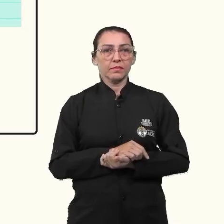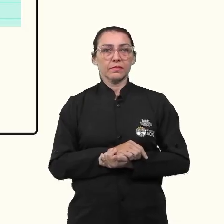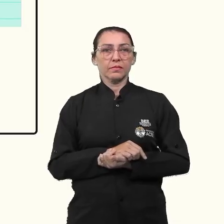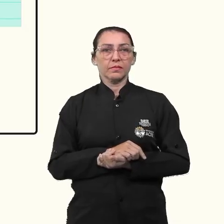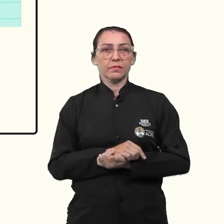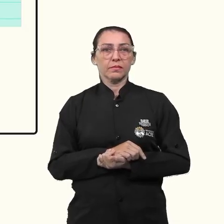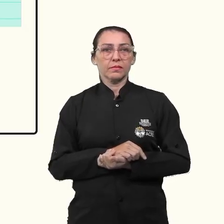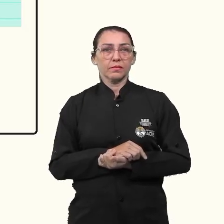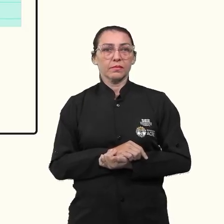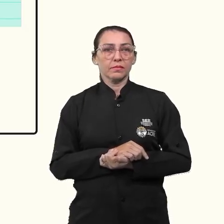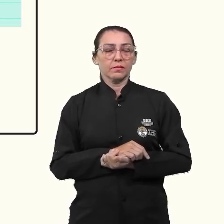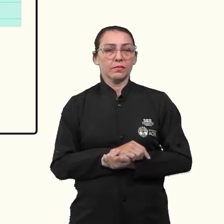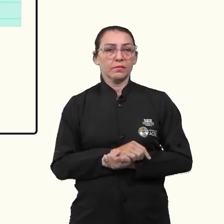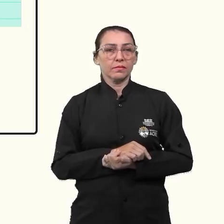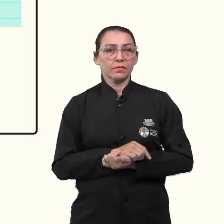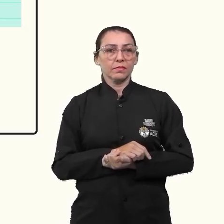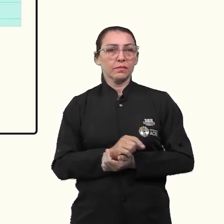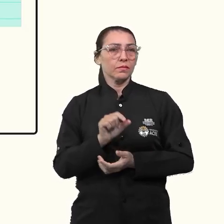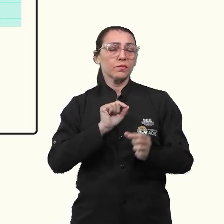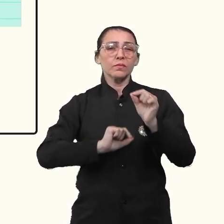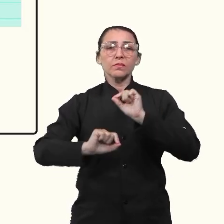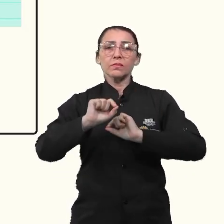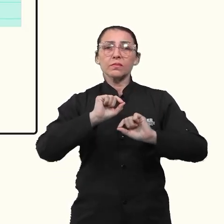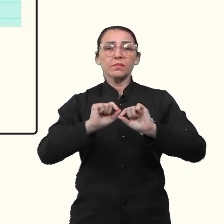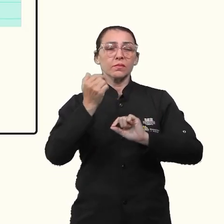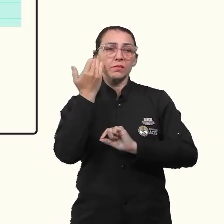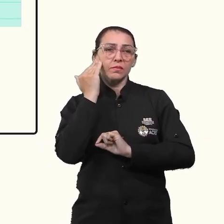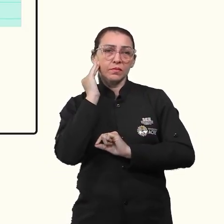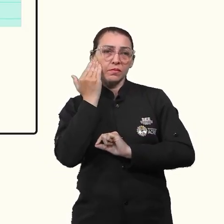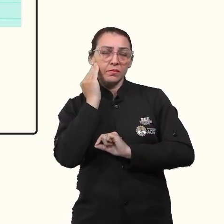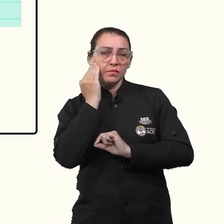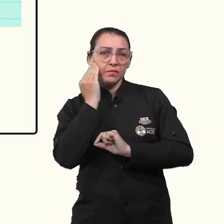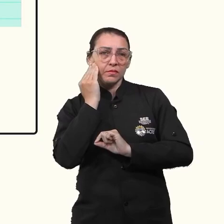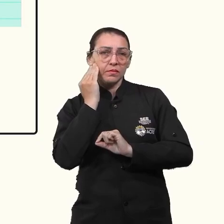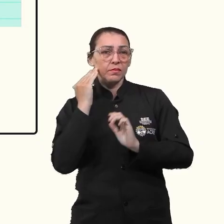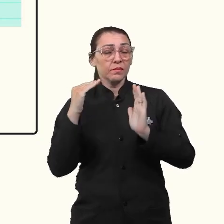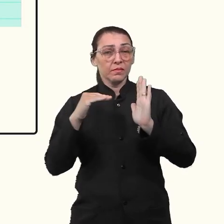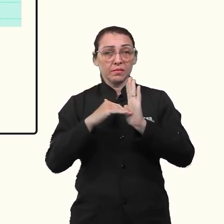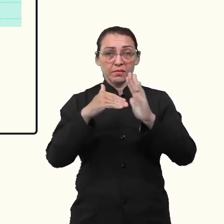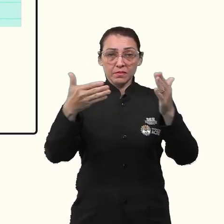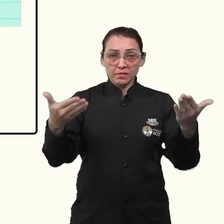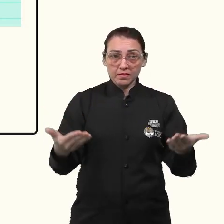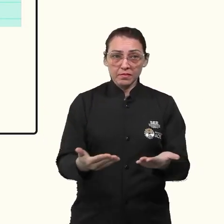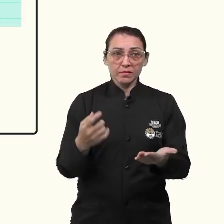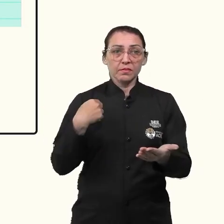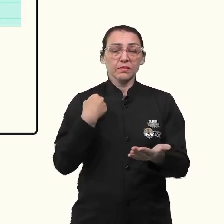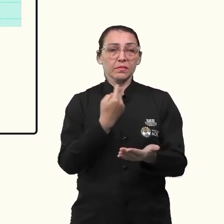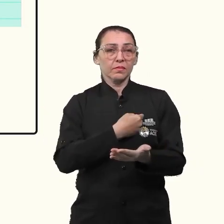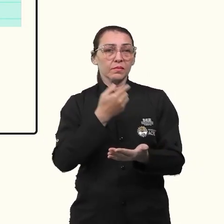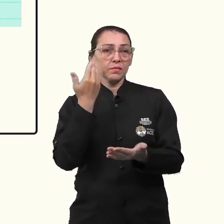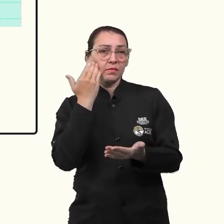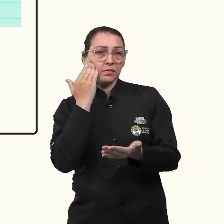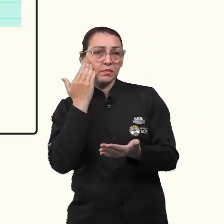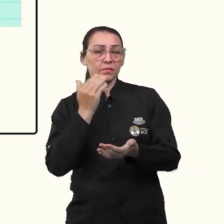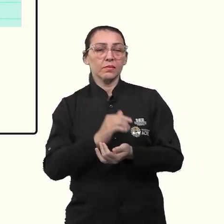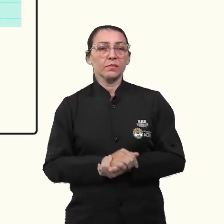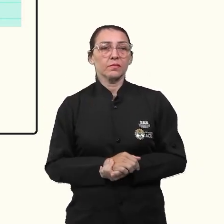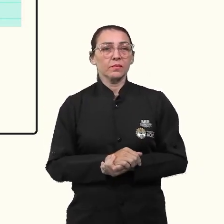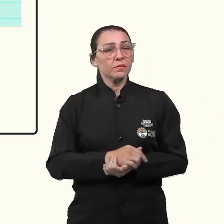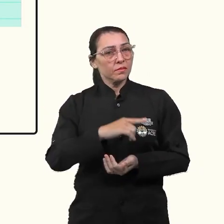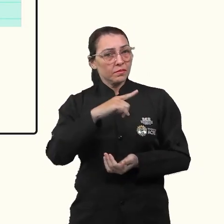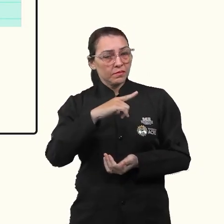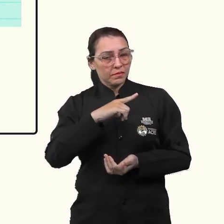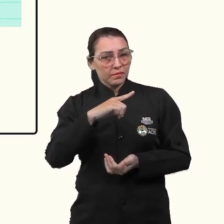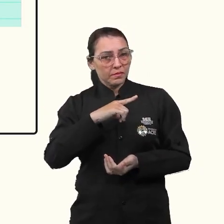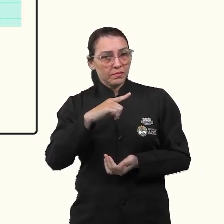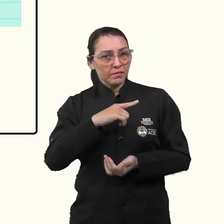Então, vamos lá. O que nós compreendemos até agora? Nós compreendemos que